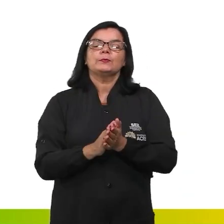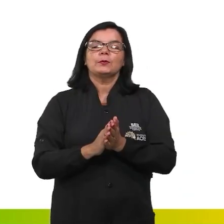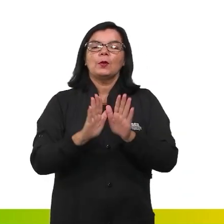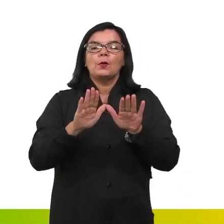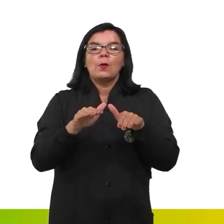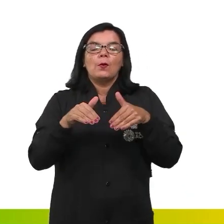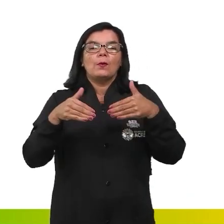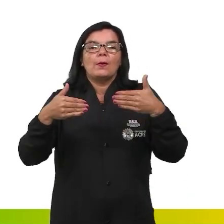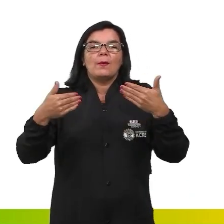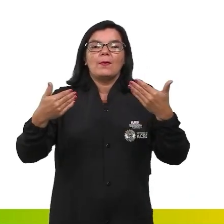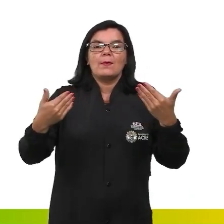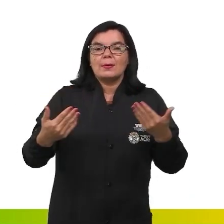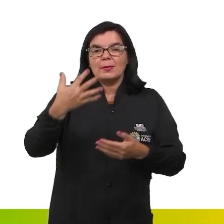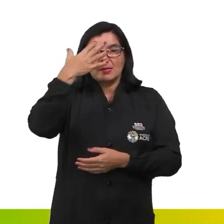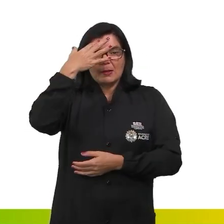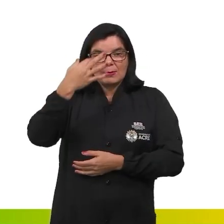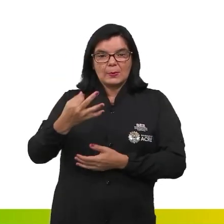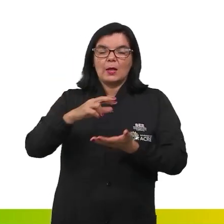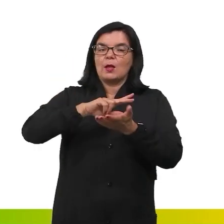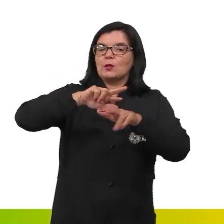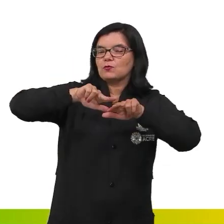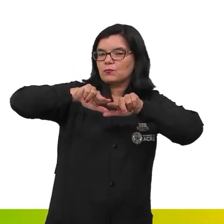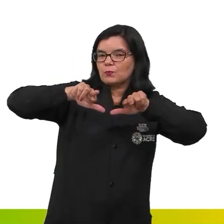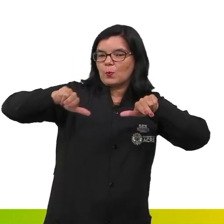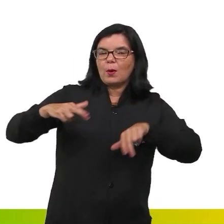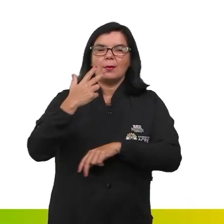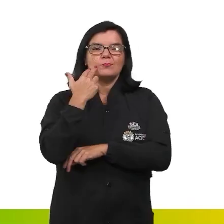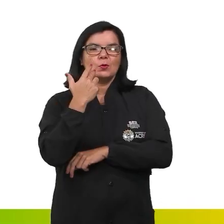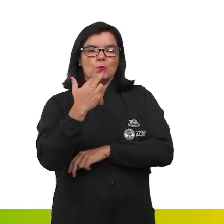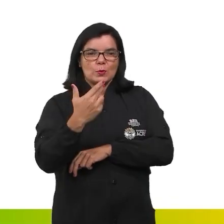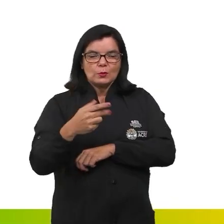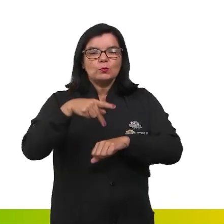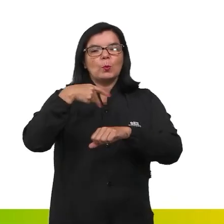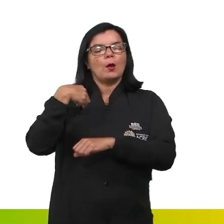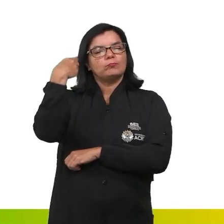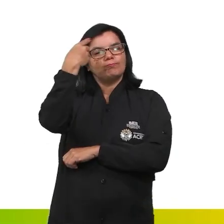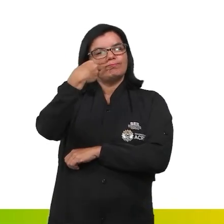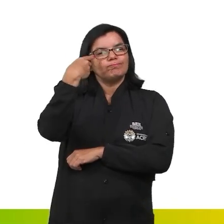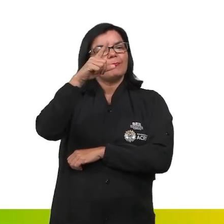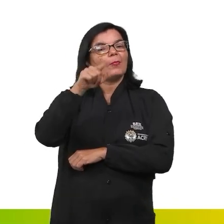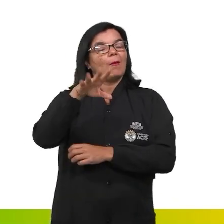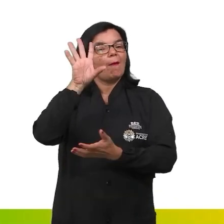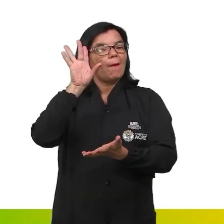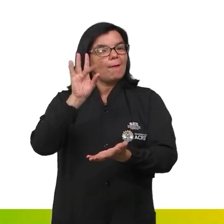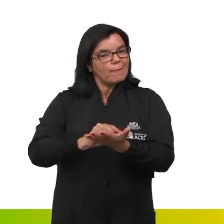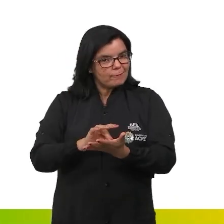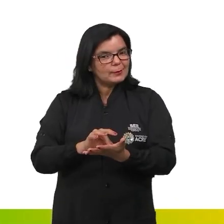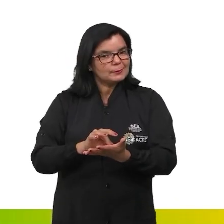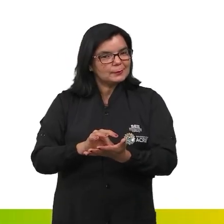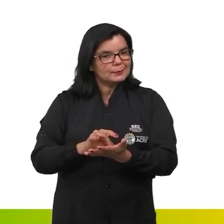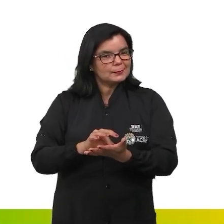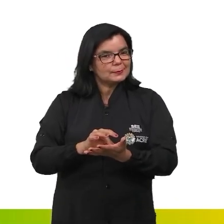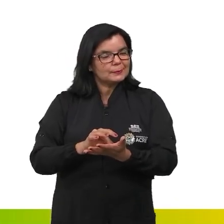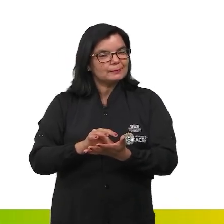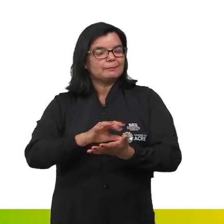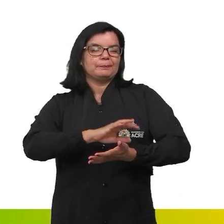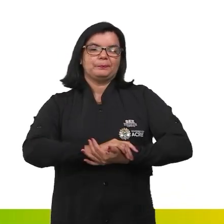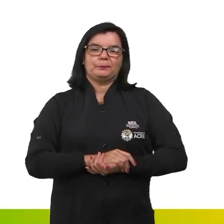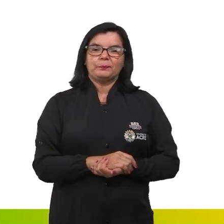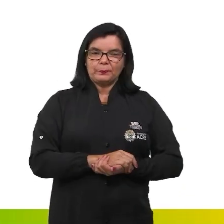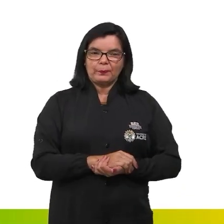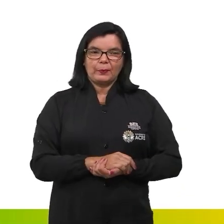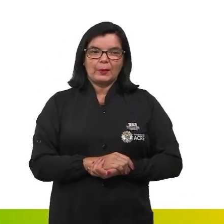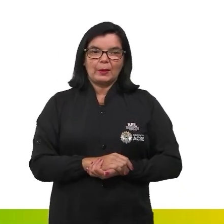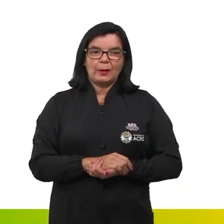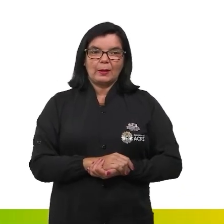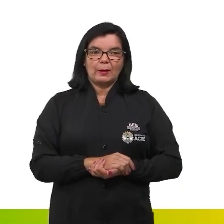presentes países hispanohablantes. Qual das seguintes afirmações sobre a diversidade linguística do espanhol? Opa! Qual é a verdadeira?